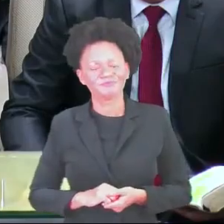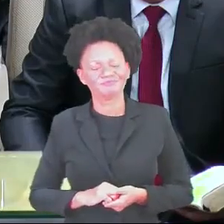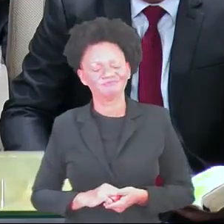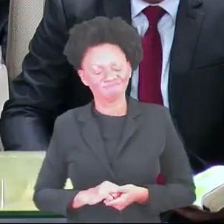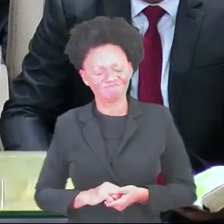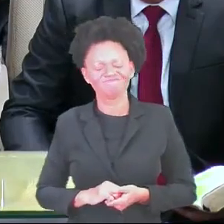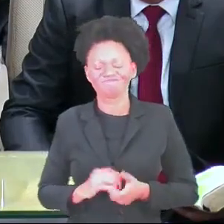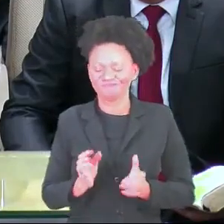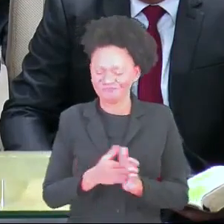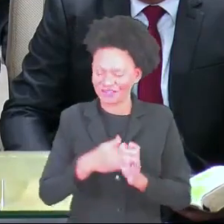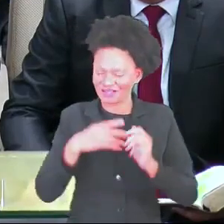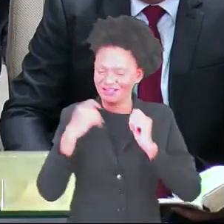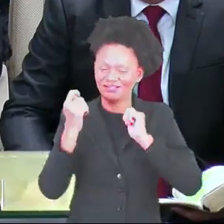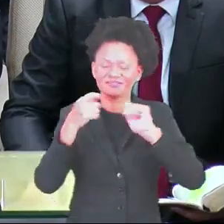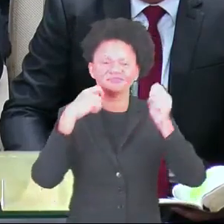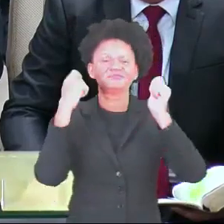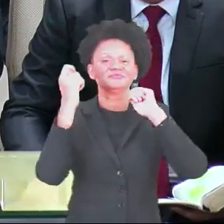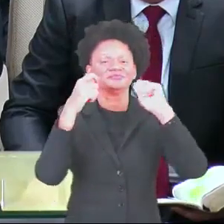Aleluia.